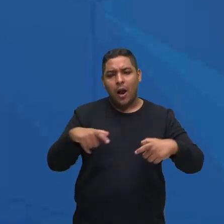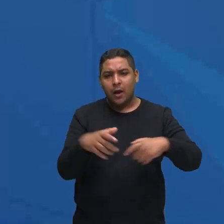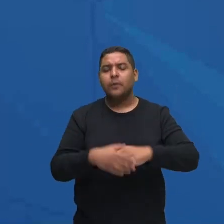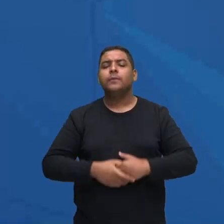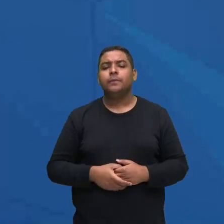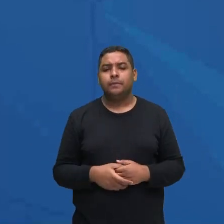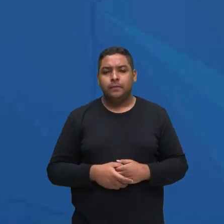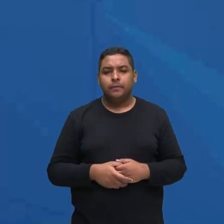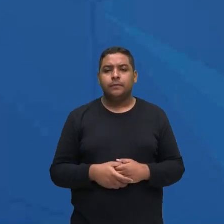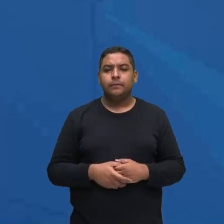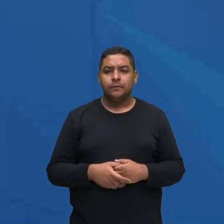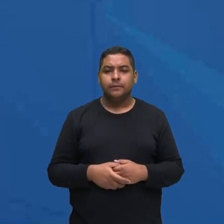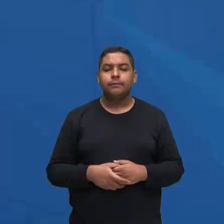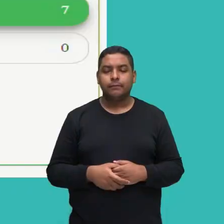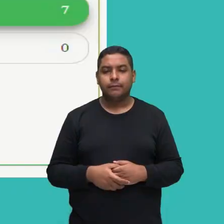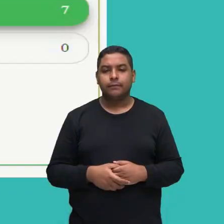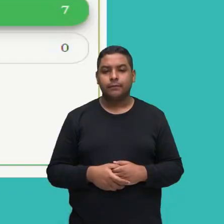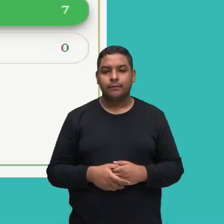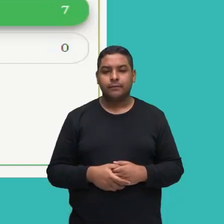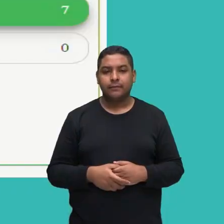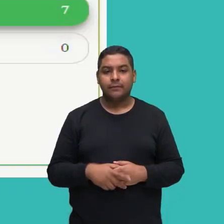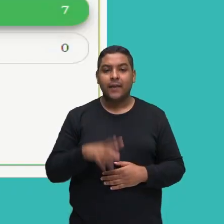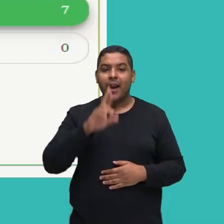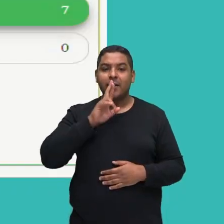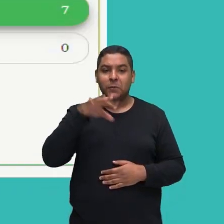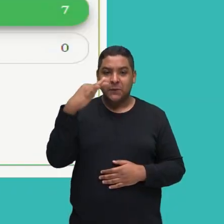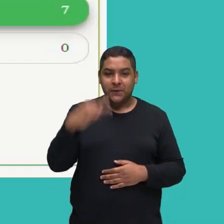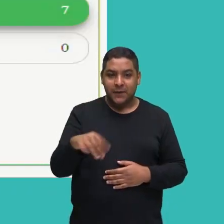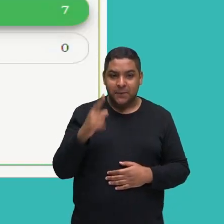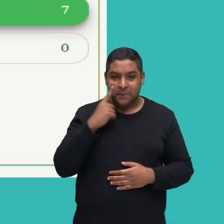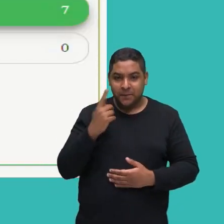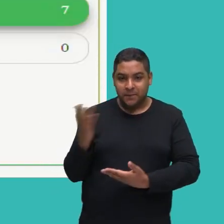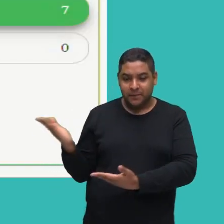na fala, tá bom? Então vamos lá, resposta aí na tela.